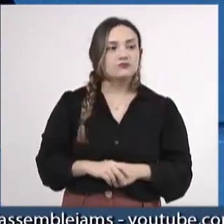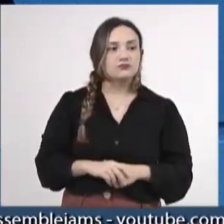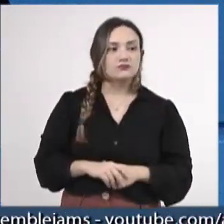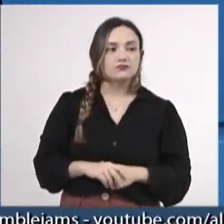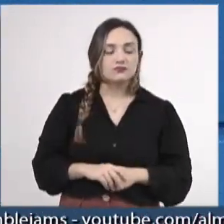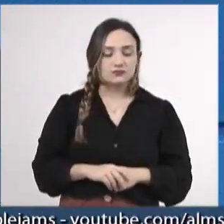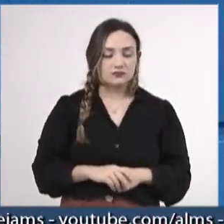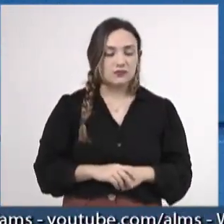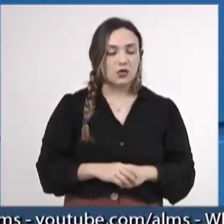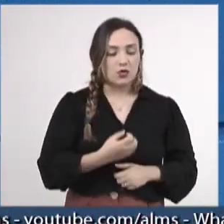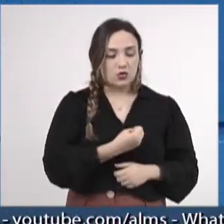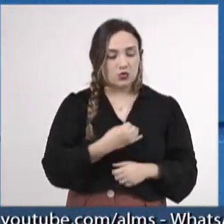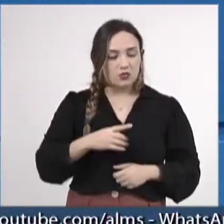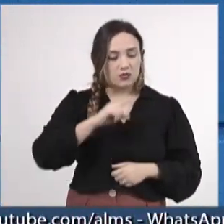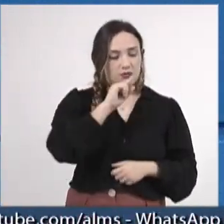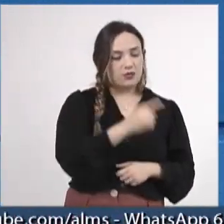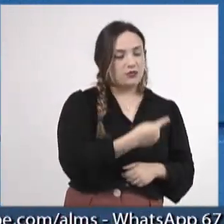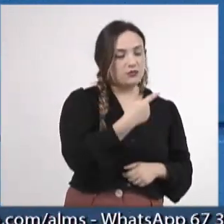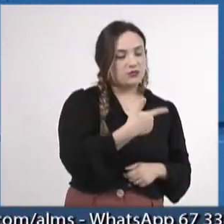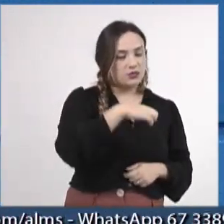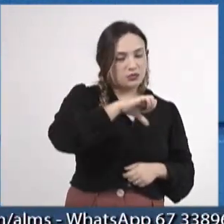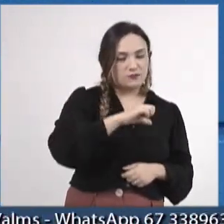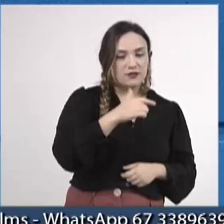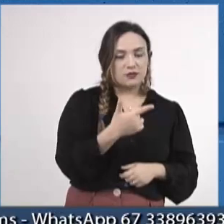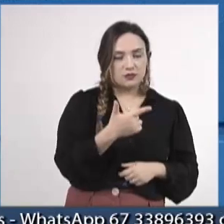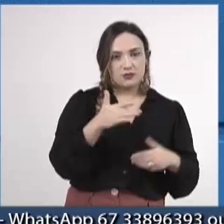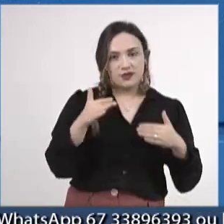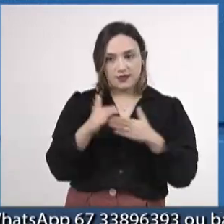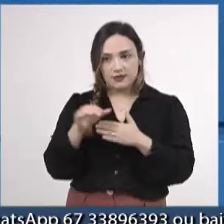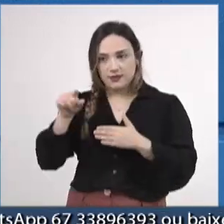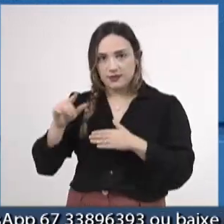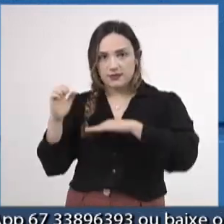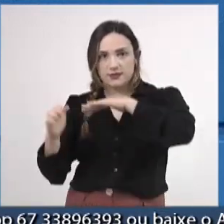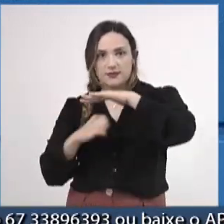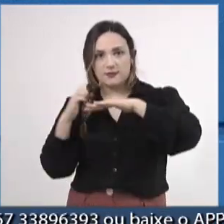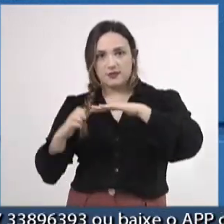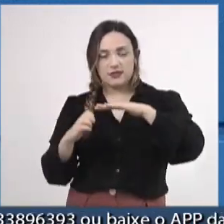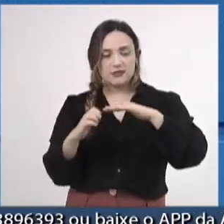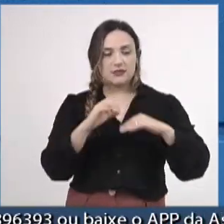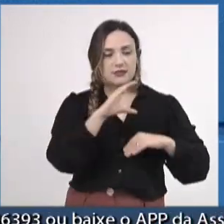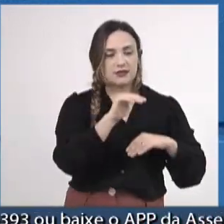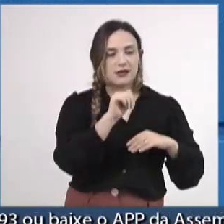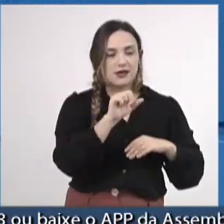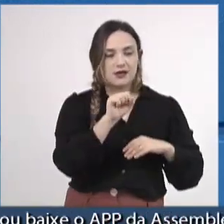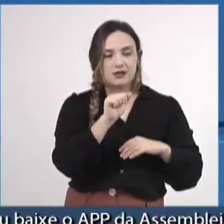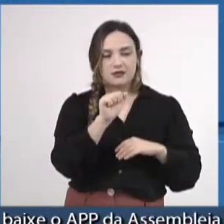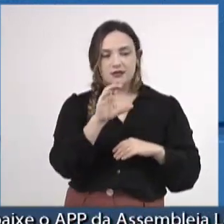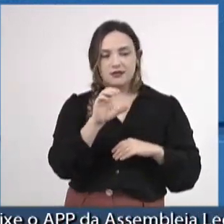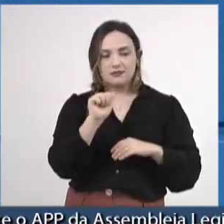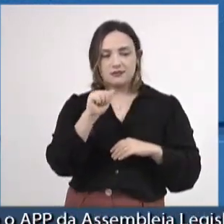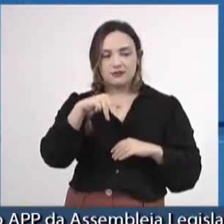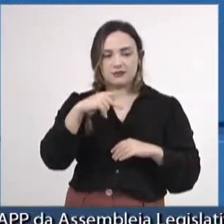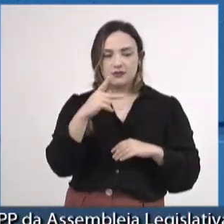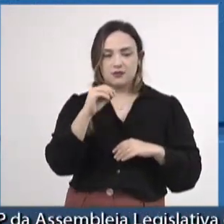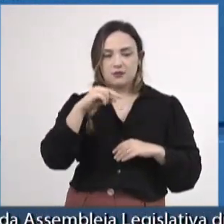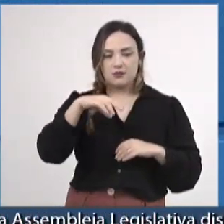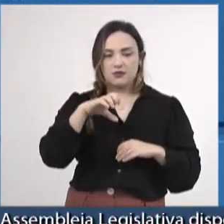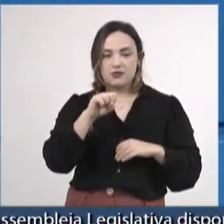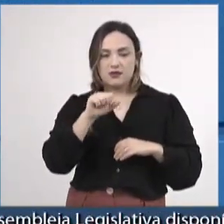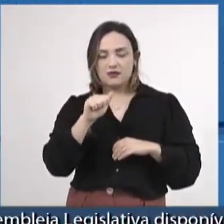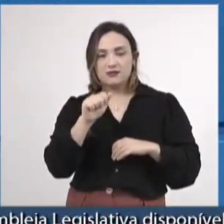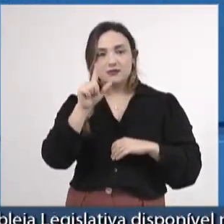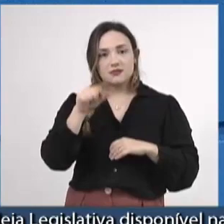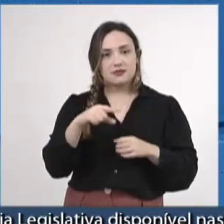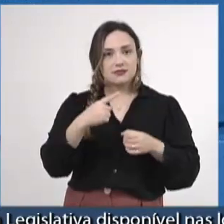número 1292 entre a empresa casa camponesa e a indústria Olha o Pacaembu no município de